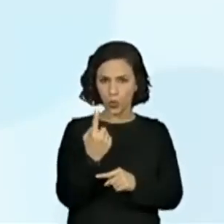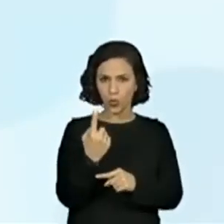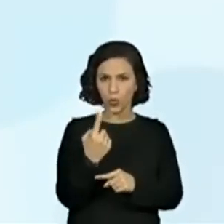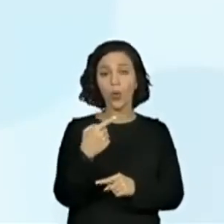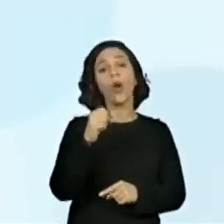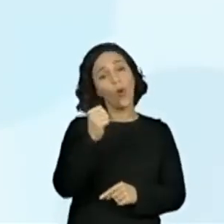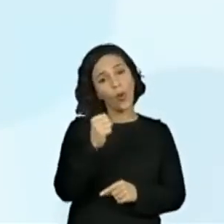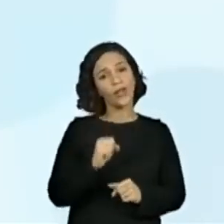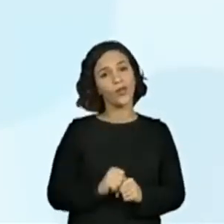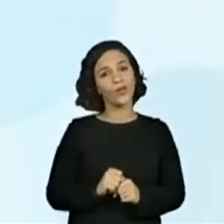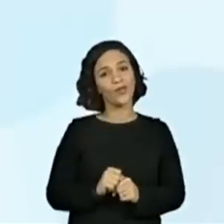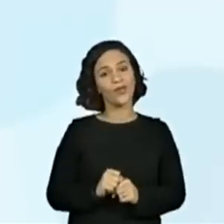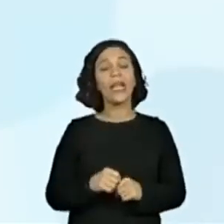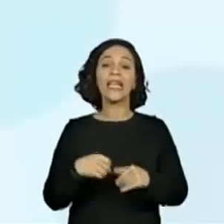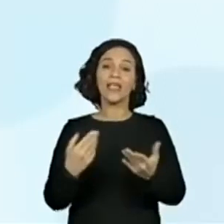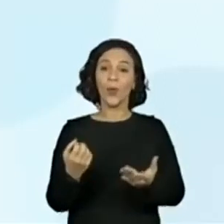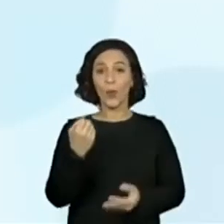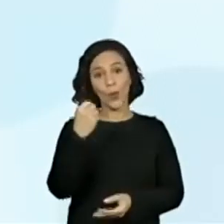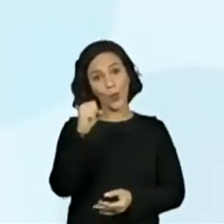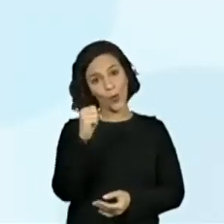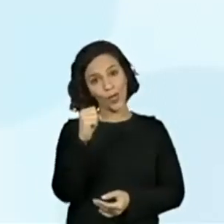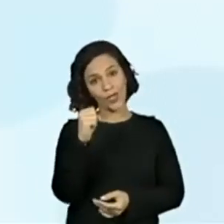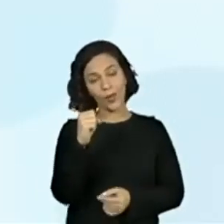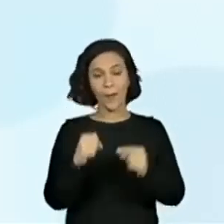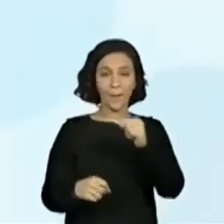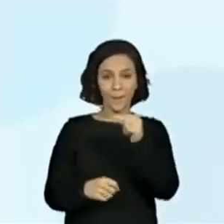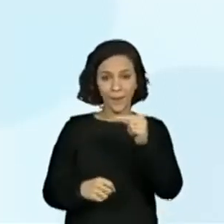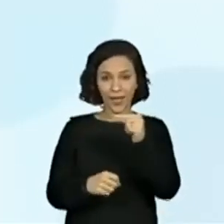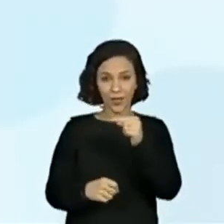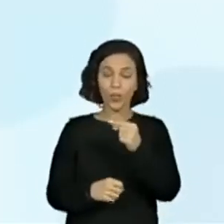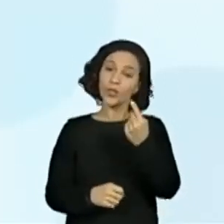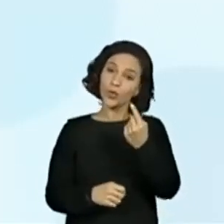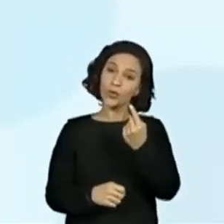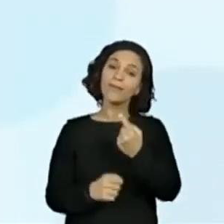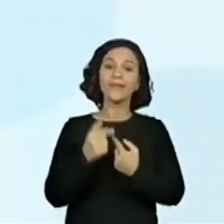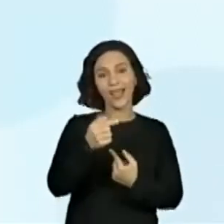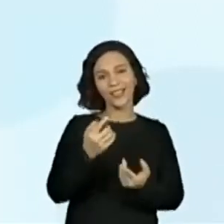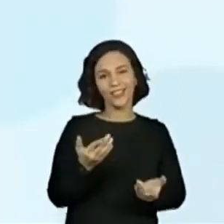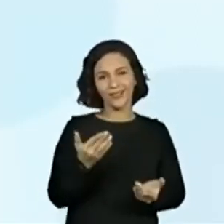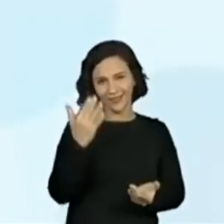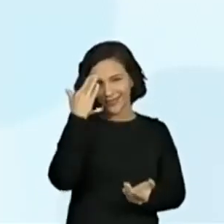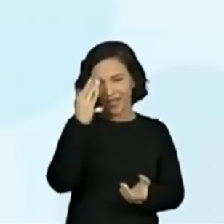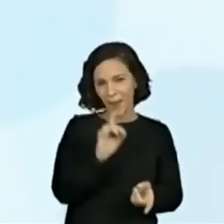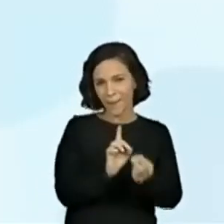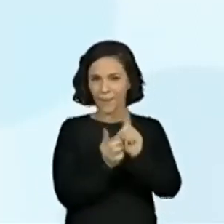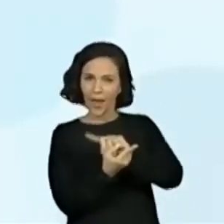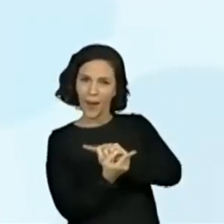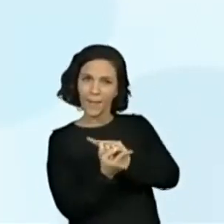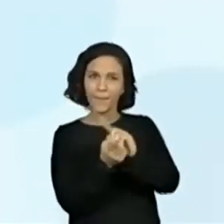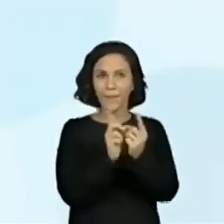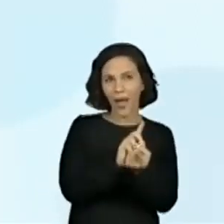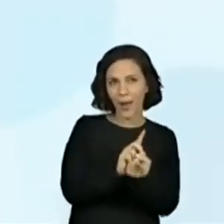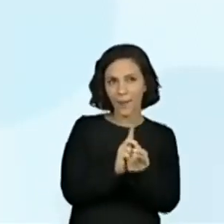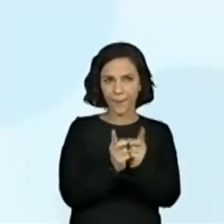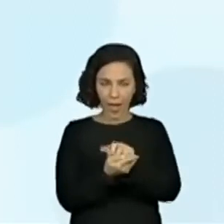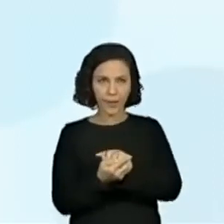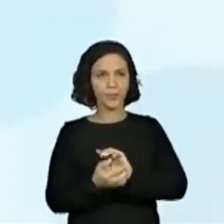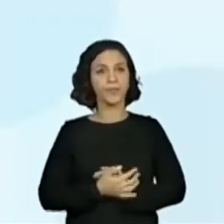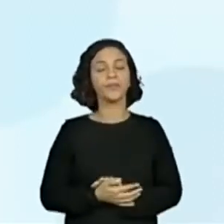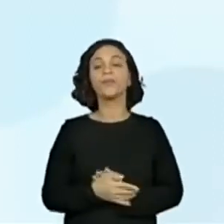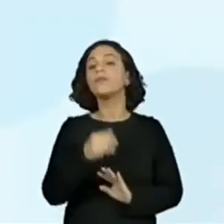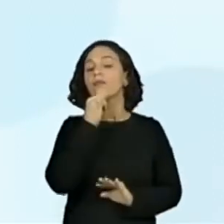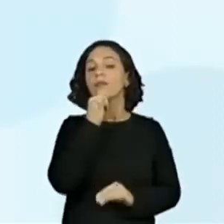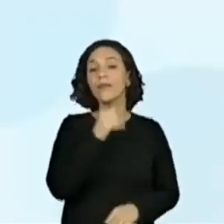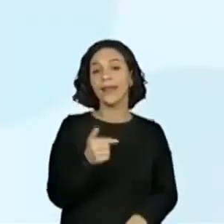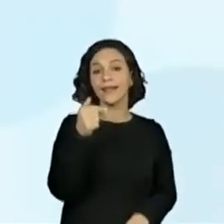que dá? Eu tinha 7. Tirei 3. Posso usar diversas estratégias, não é? Isso mesmo,